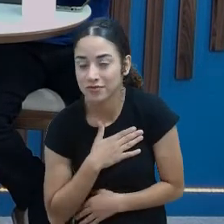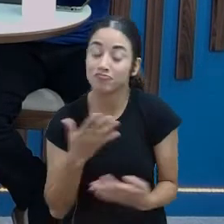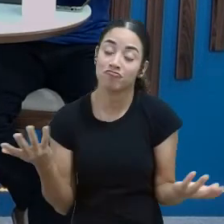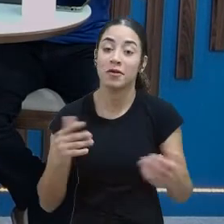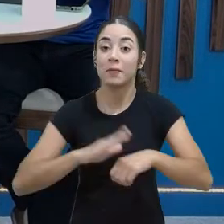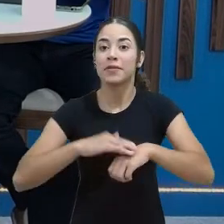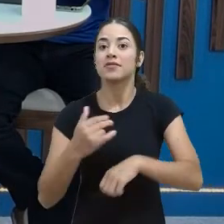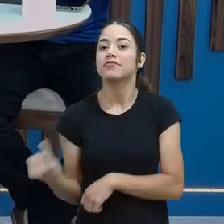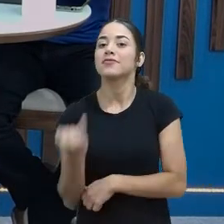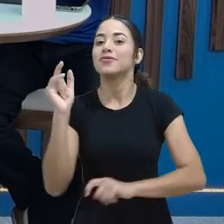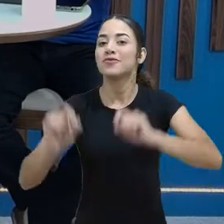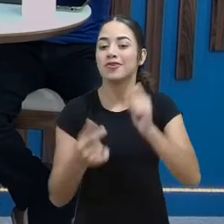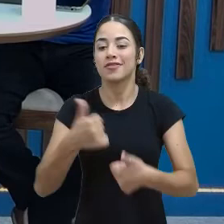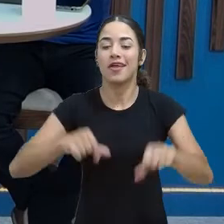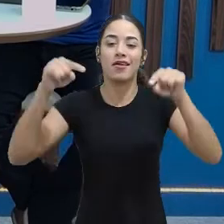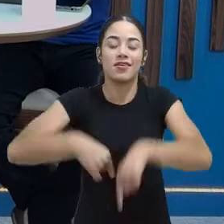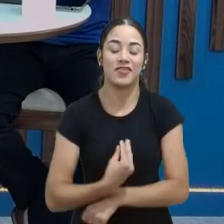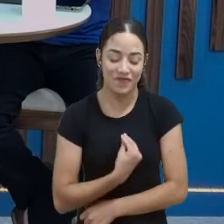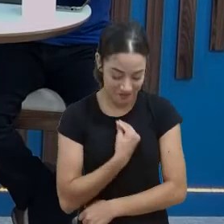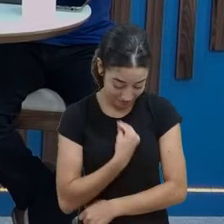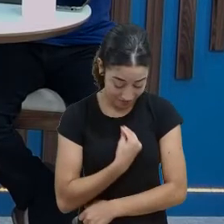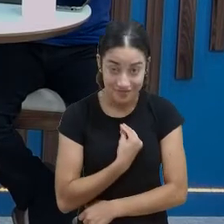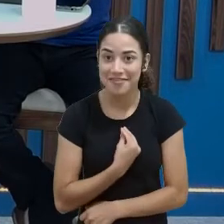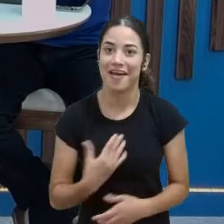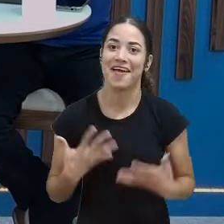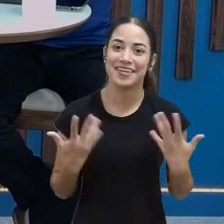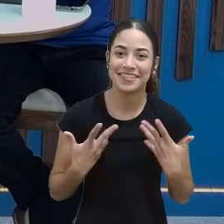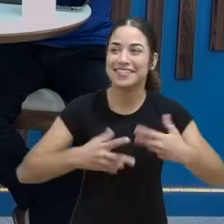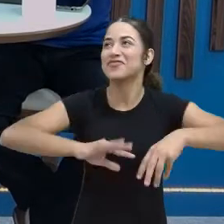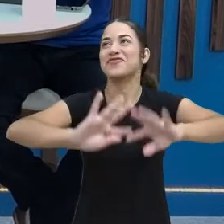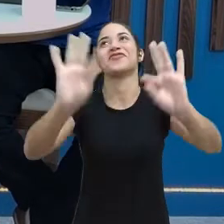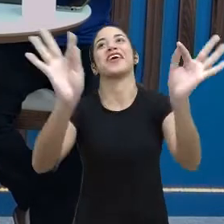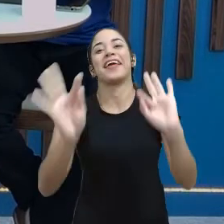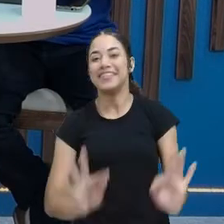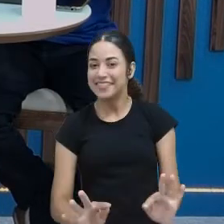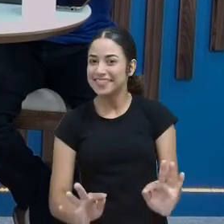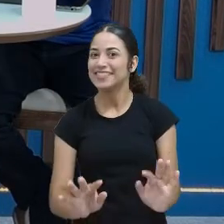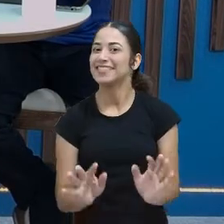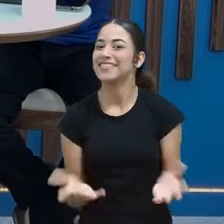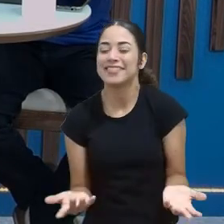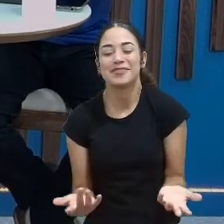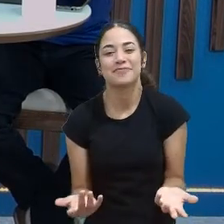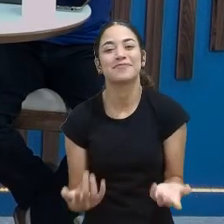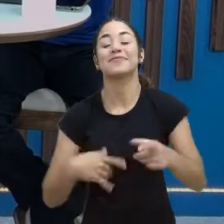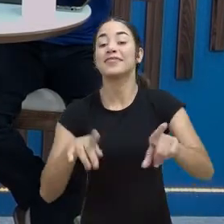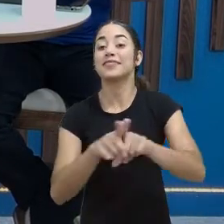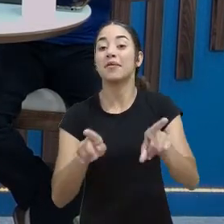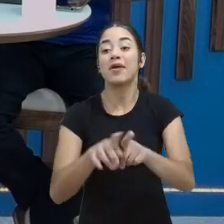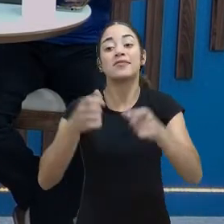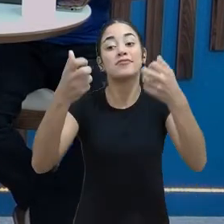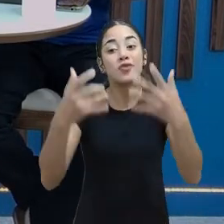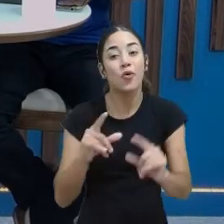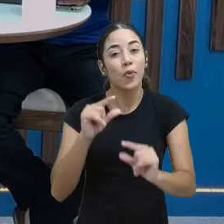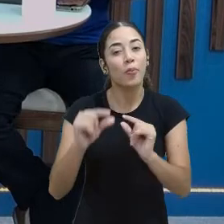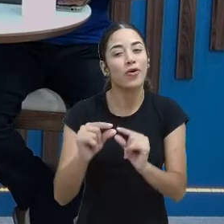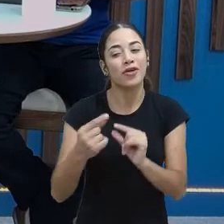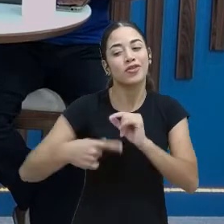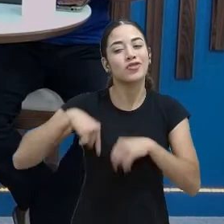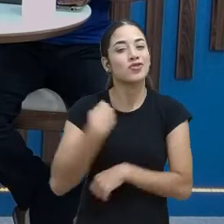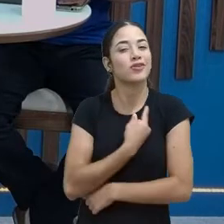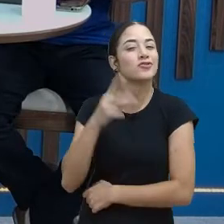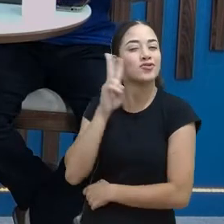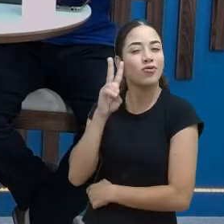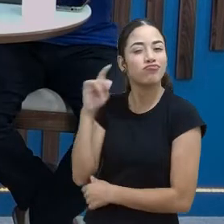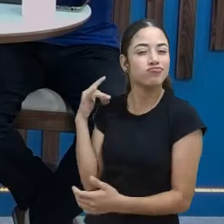que estamos aqui, vivos, alegres, felizes, né? Contando um pouquinho da nossa história,